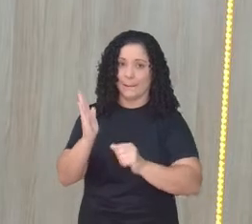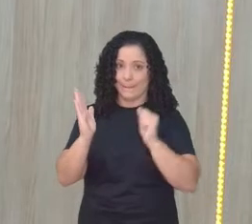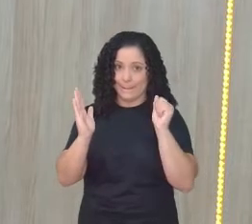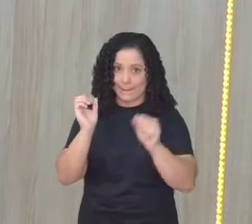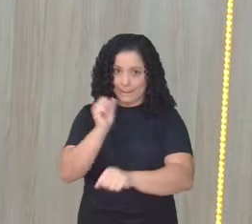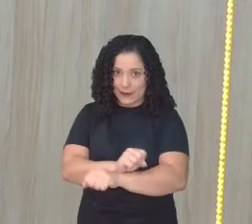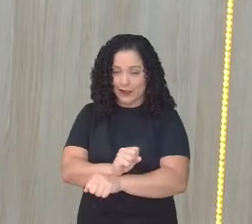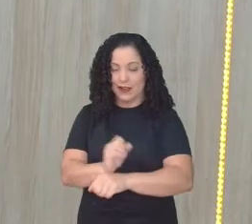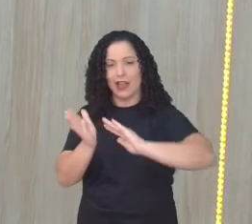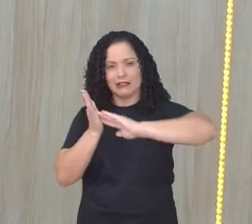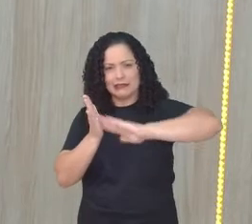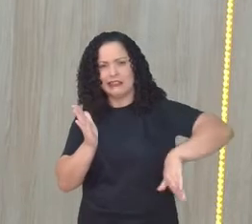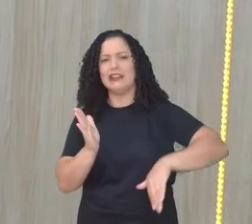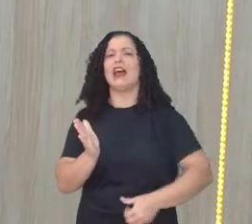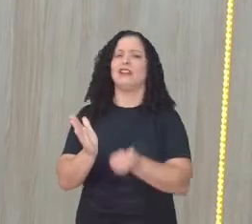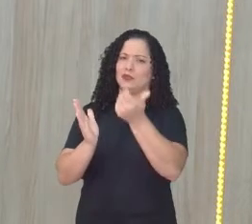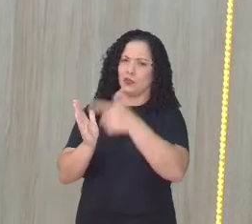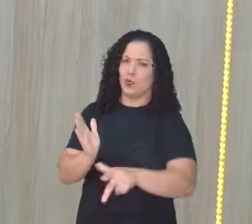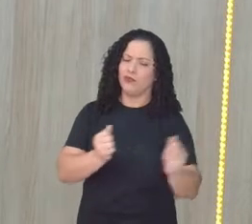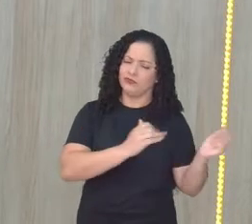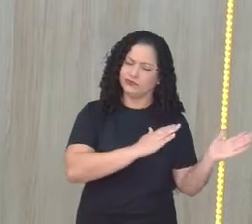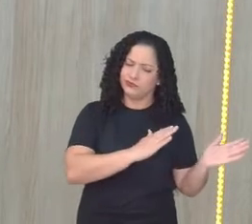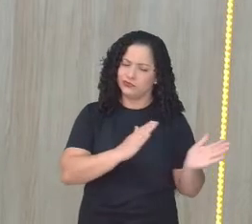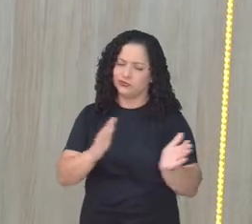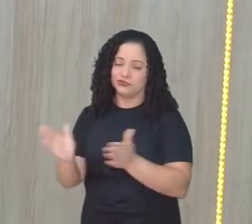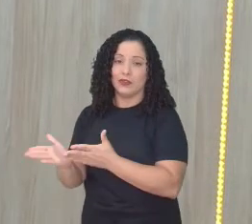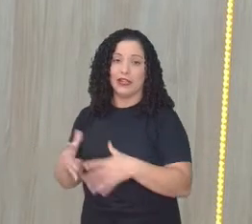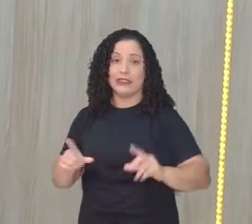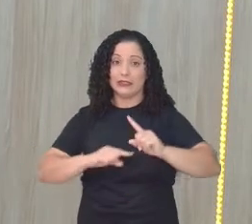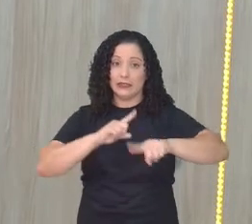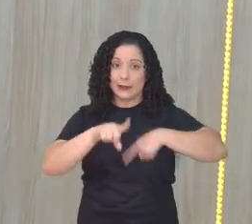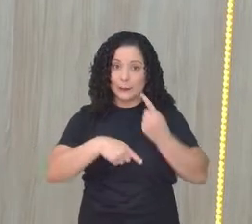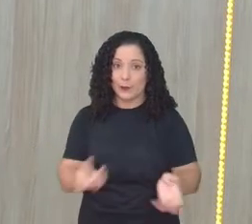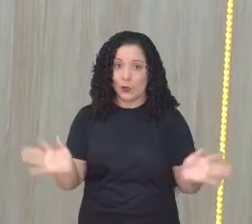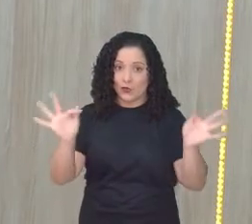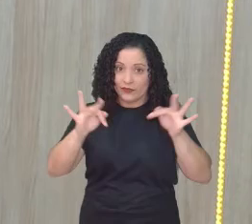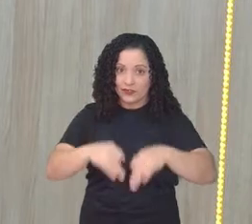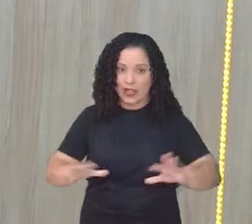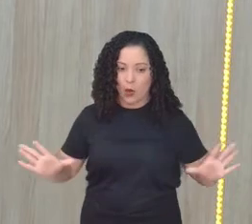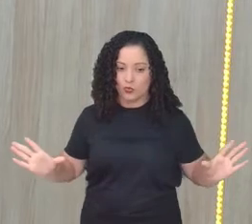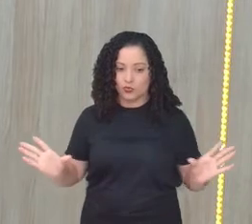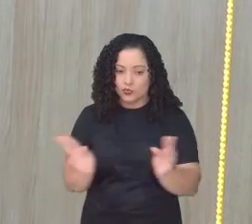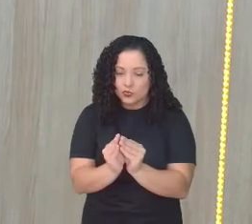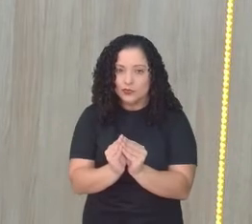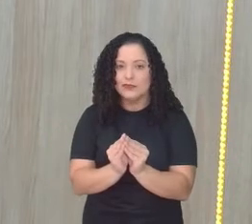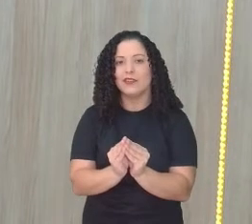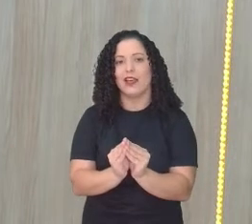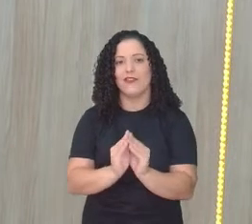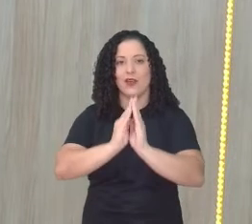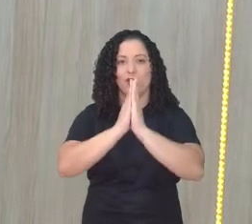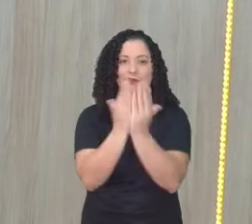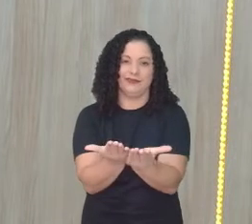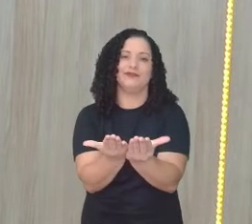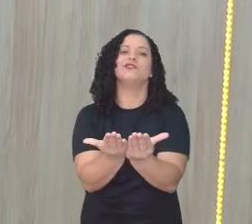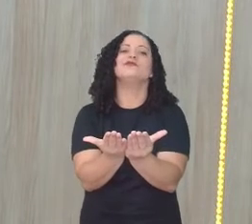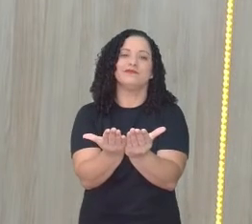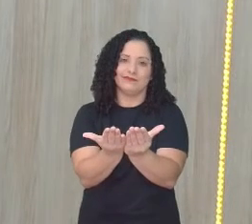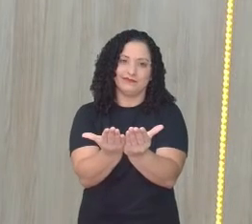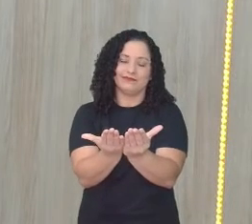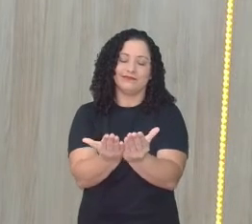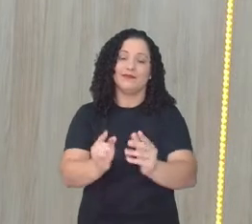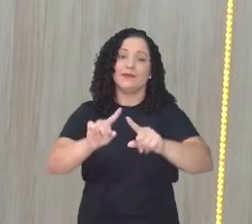juntava tudo produzindo o livro. Aumentou bastante a divulgação de livros, mas ainda era